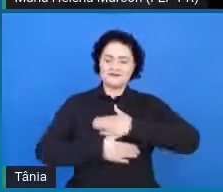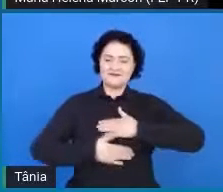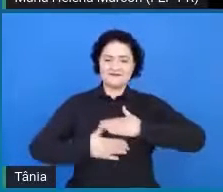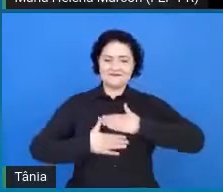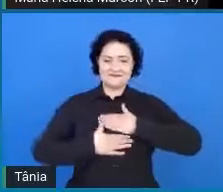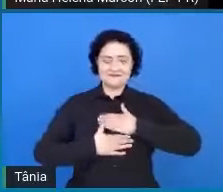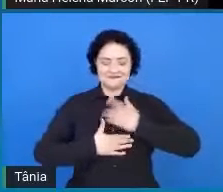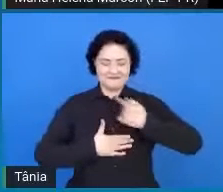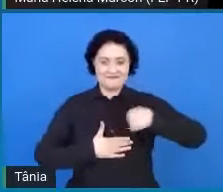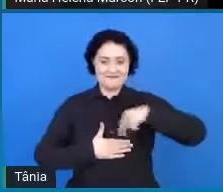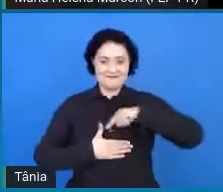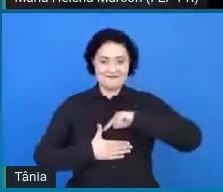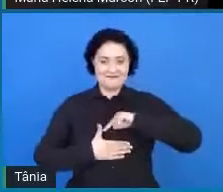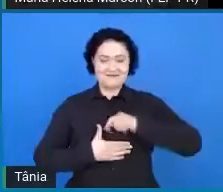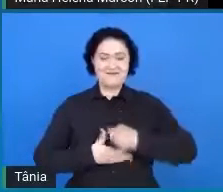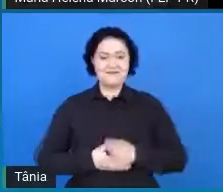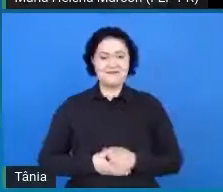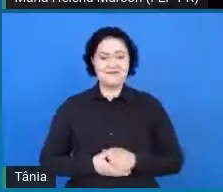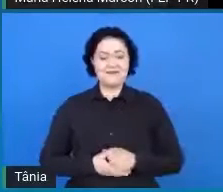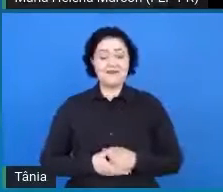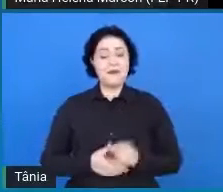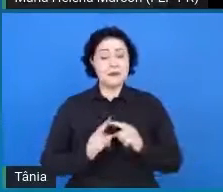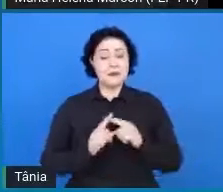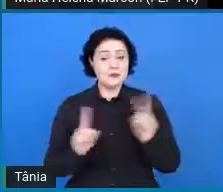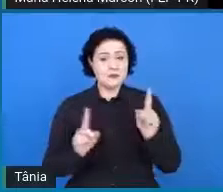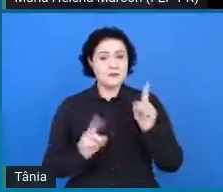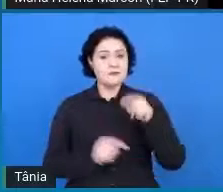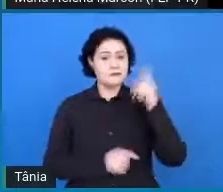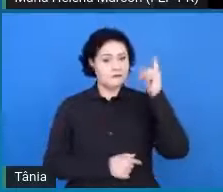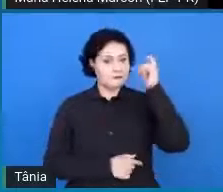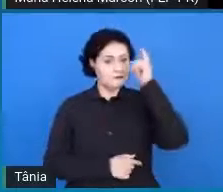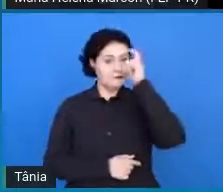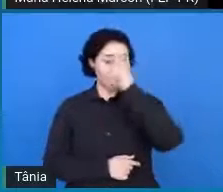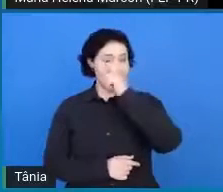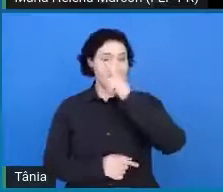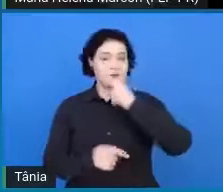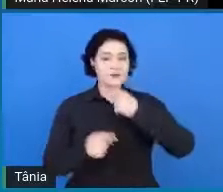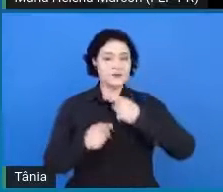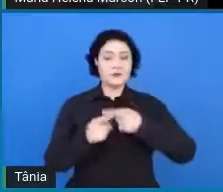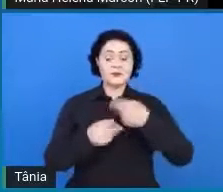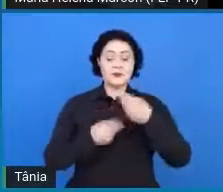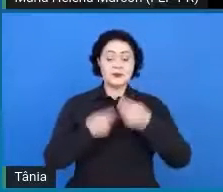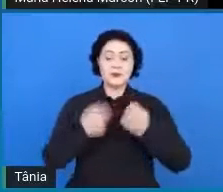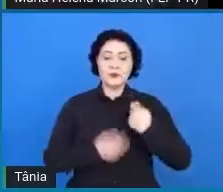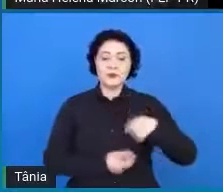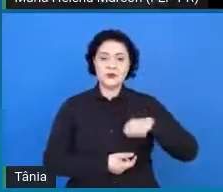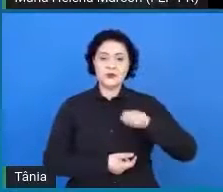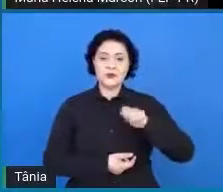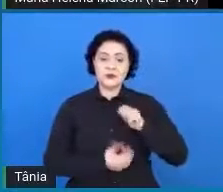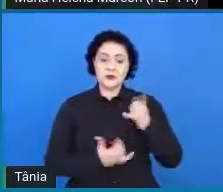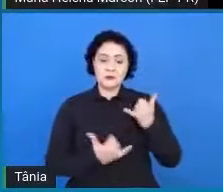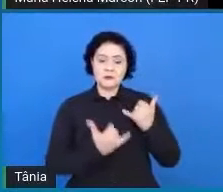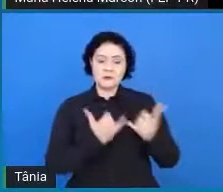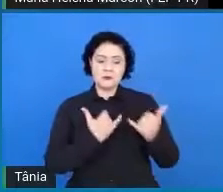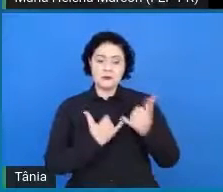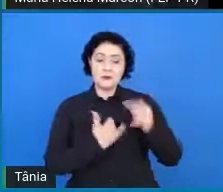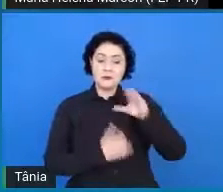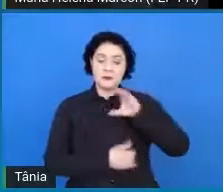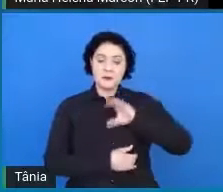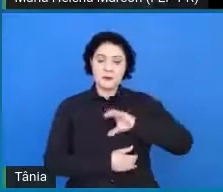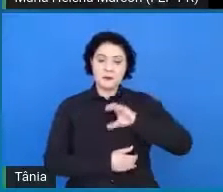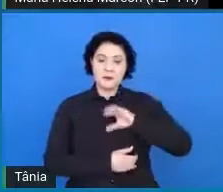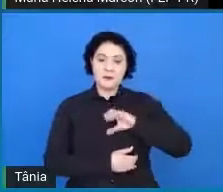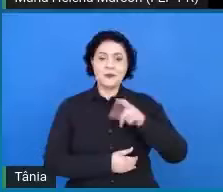nós mas nós sabemos que é difícil porque o como idioma espanhol é muito similar ao de uma português